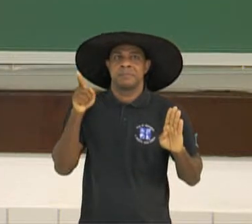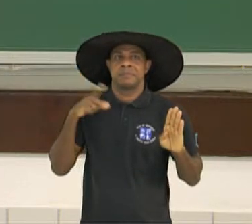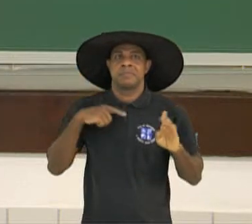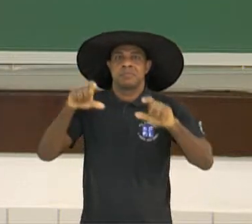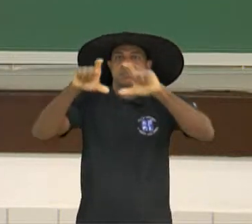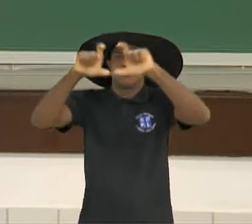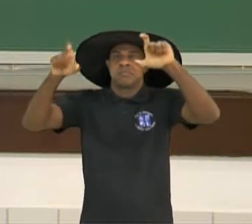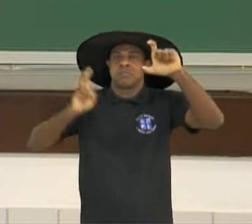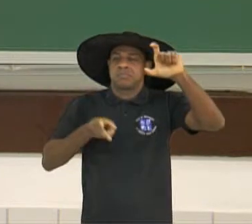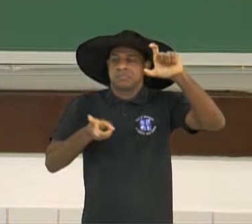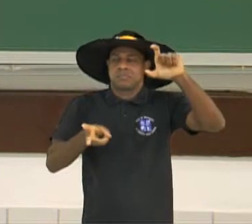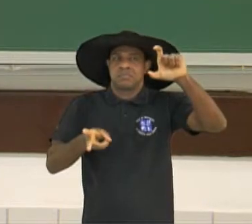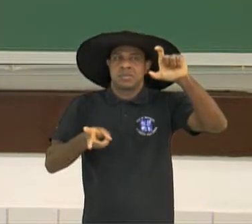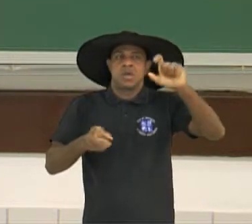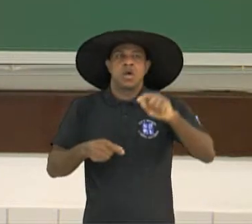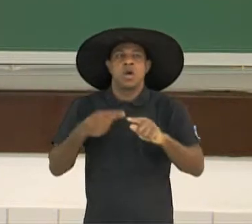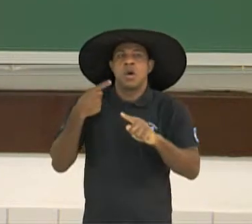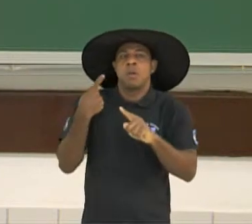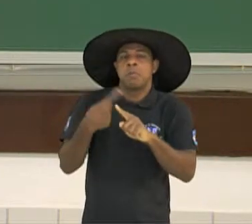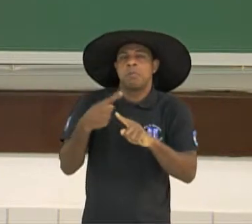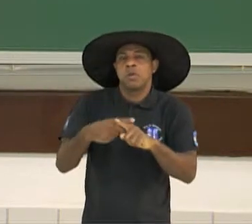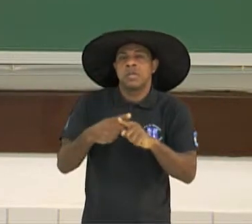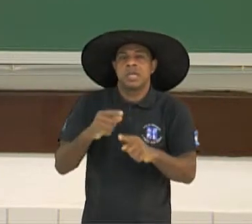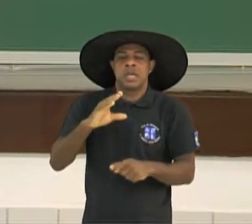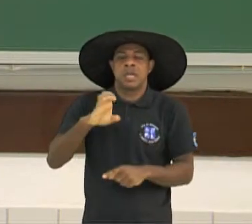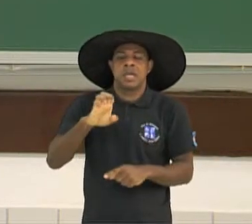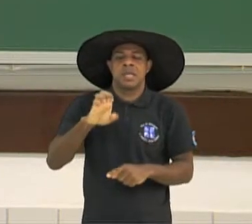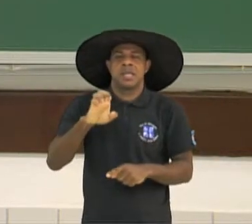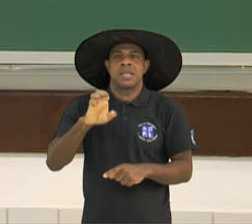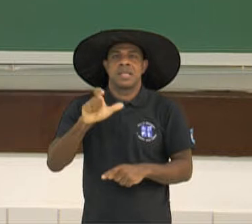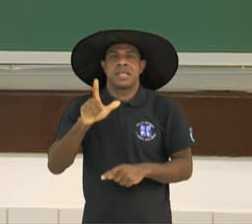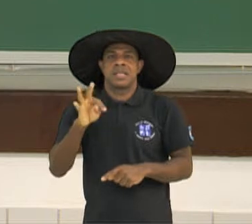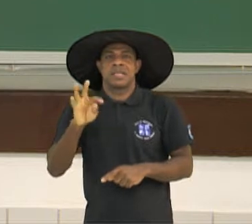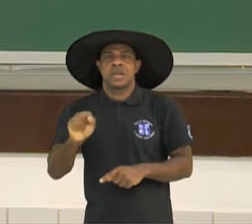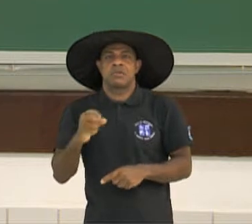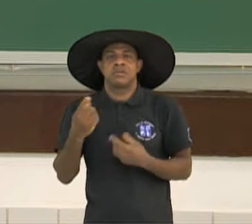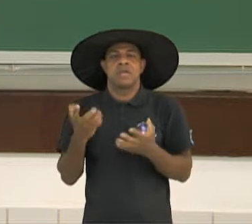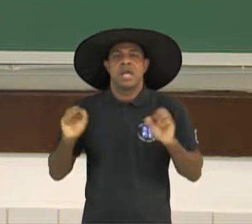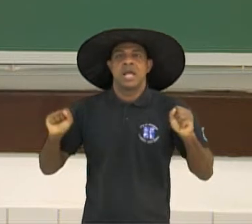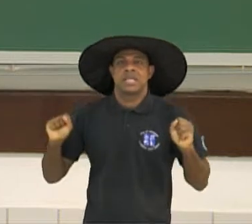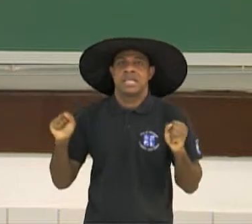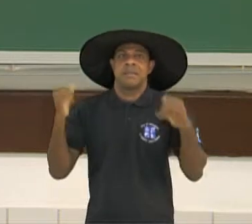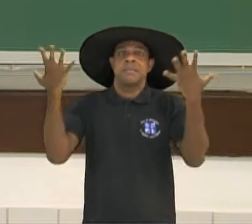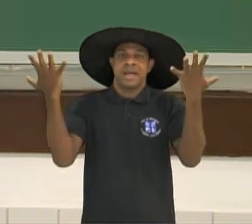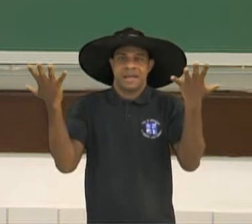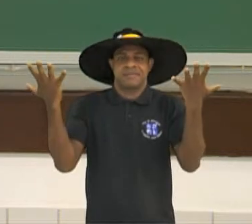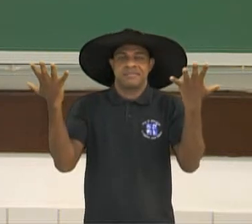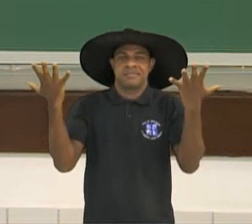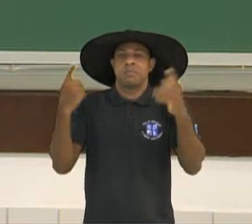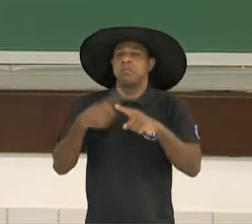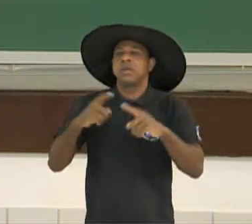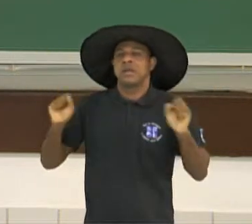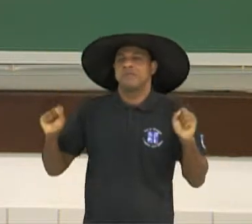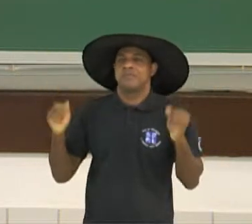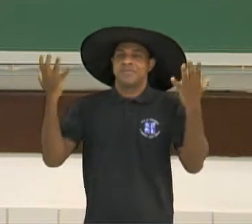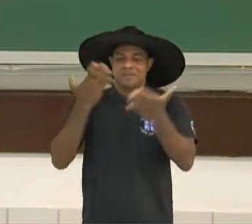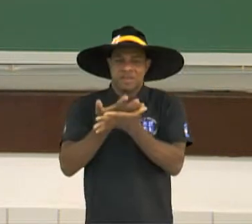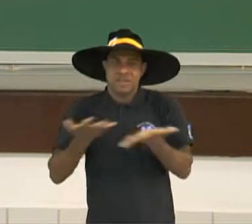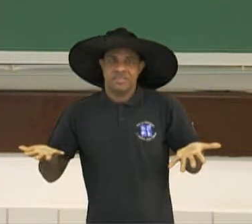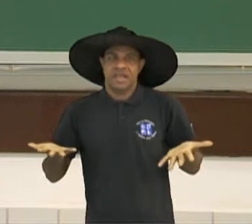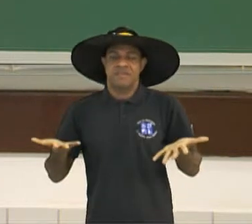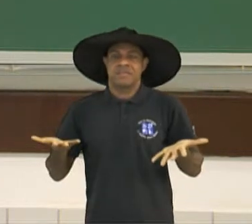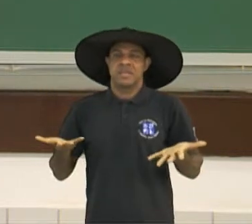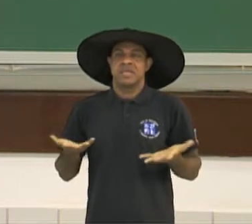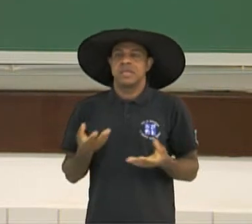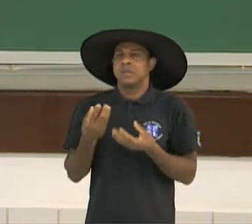nós queremos saber por quê. Por que os celtas celebravam esse festival e qual era a finalidade dele? Vou dar um tempinho